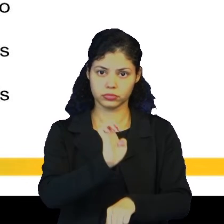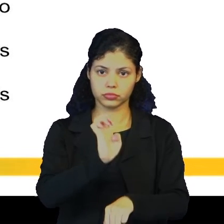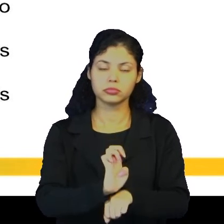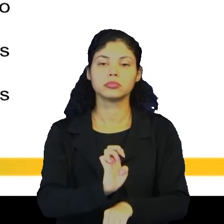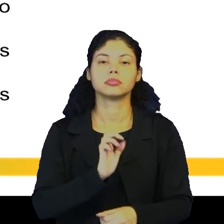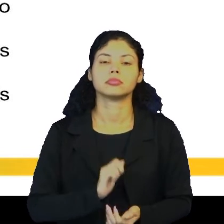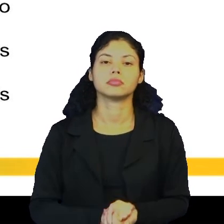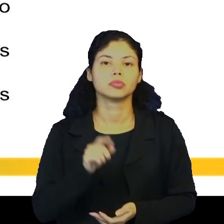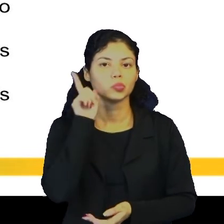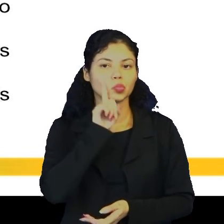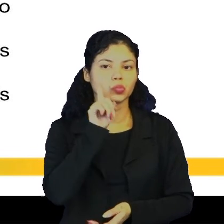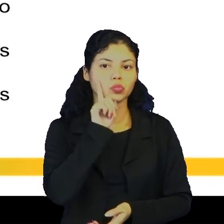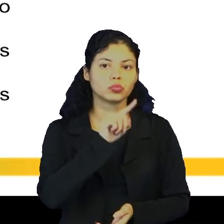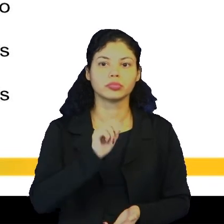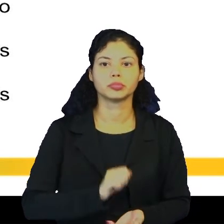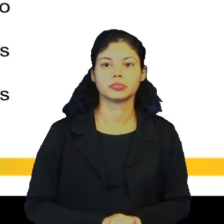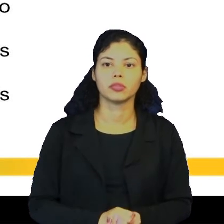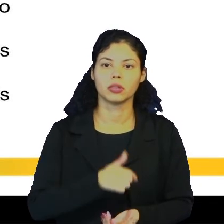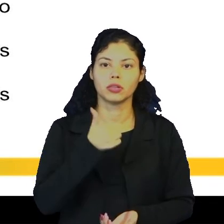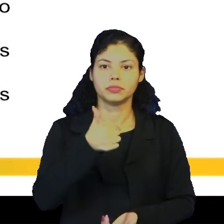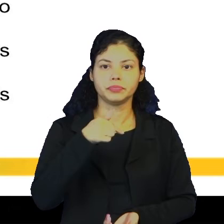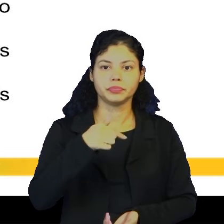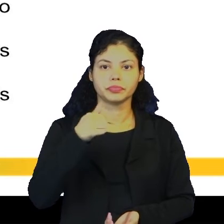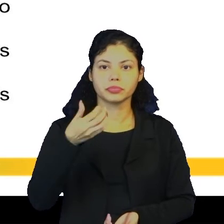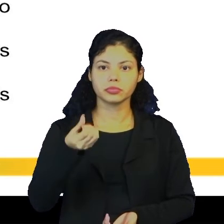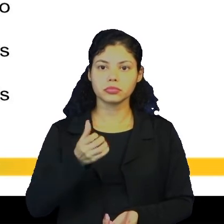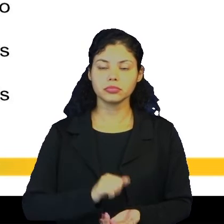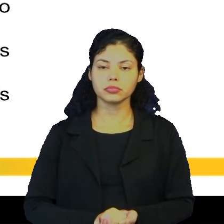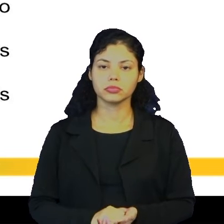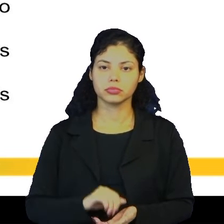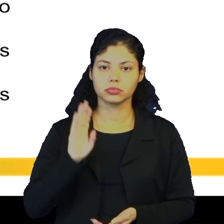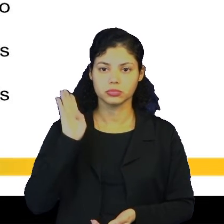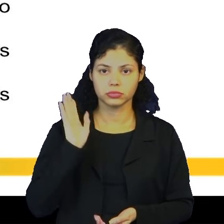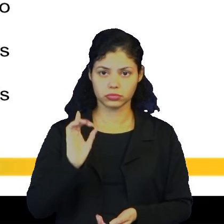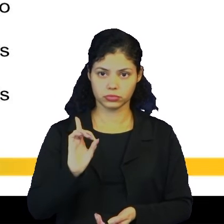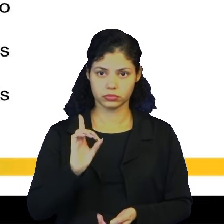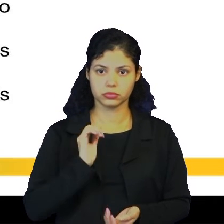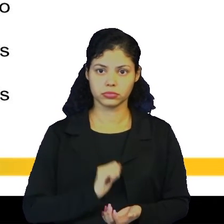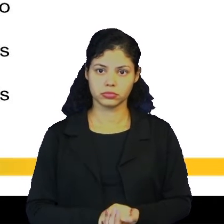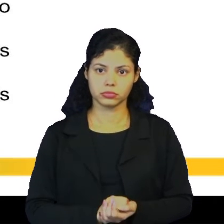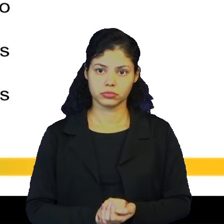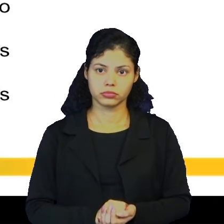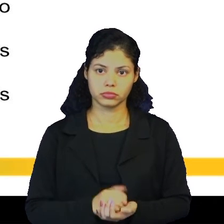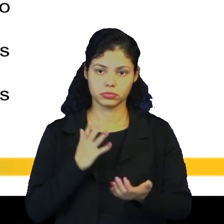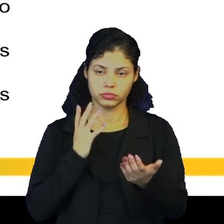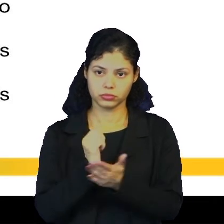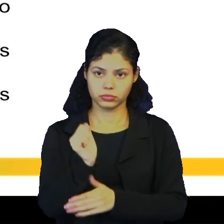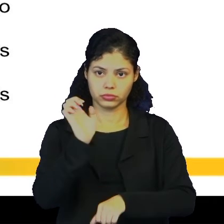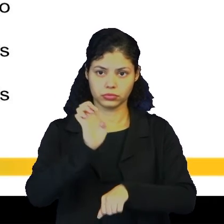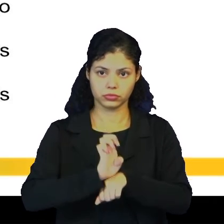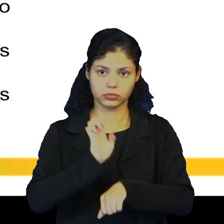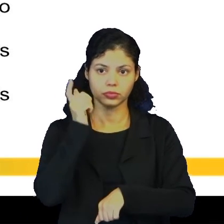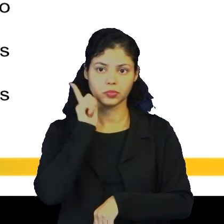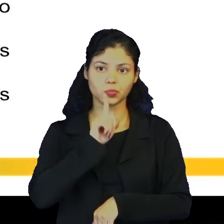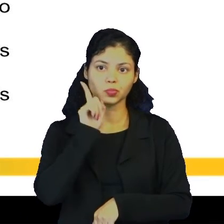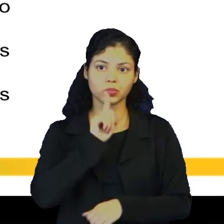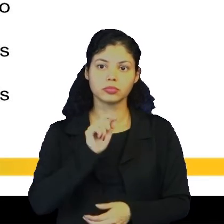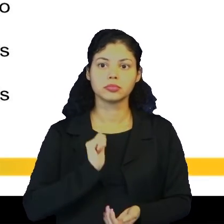1789 e a independência dos Estados Unidos, em 1776. Ou letra D, a independência dos Estados